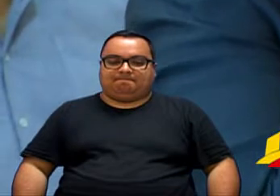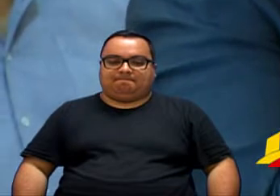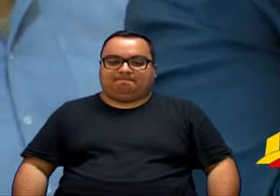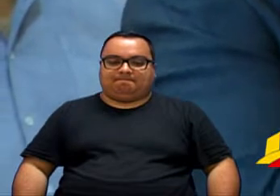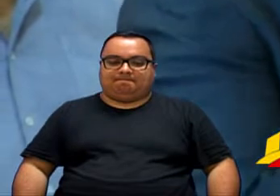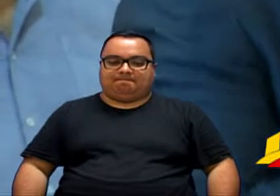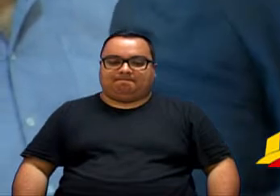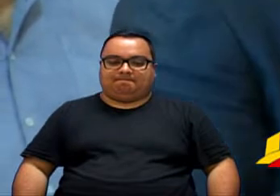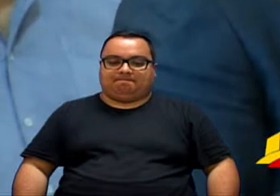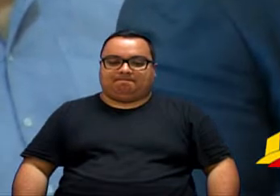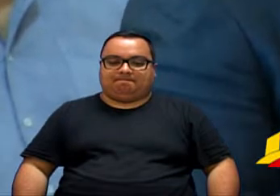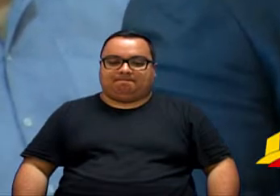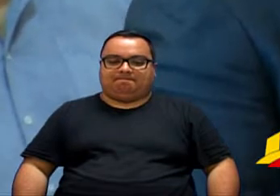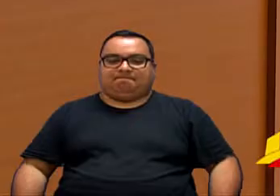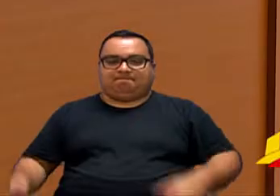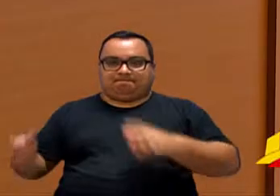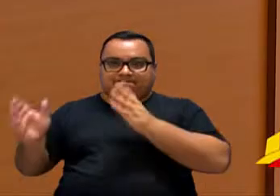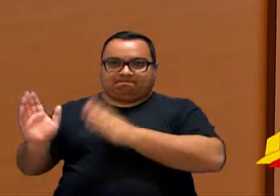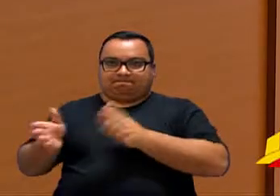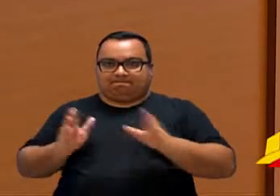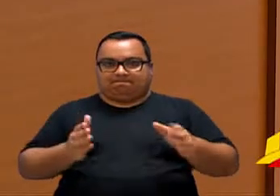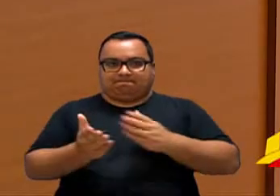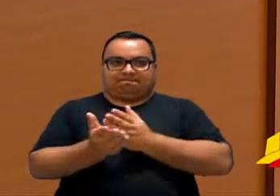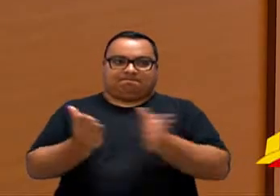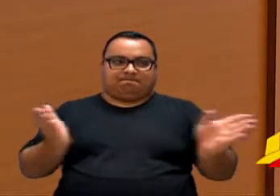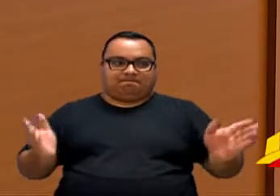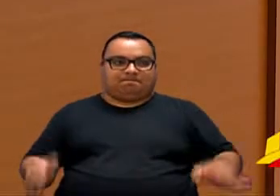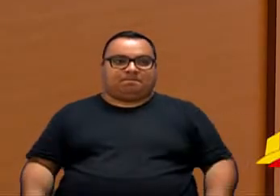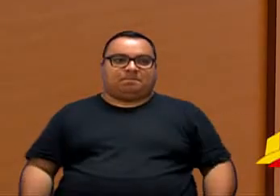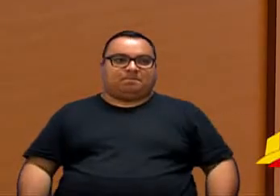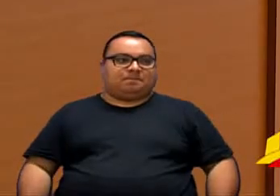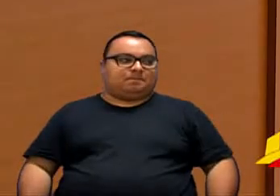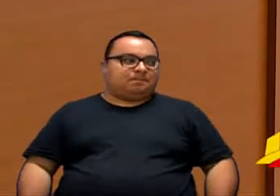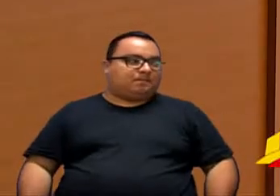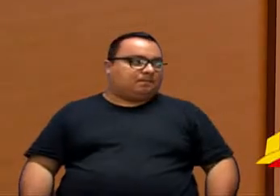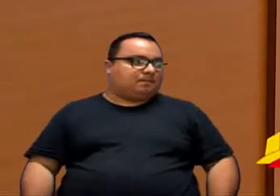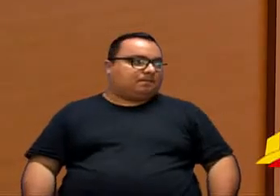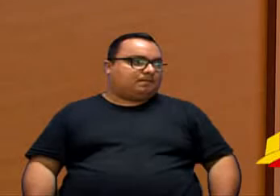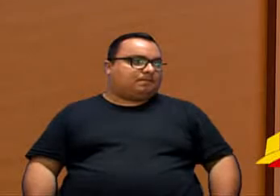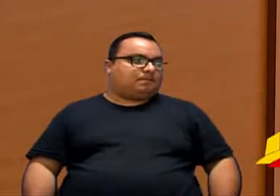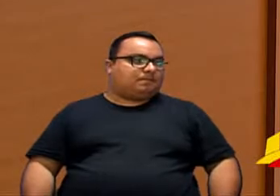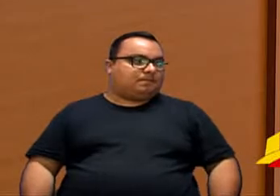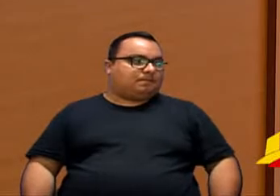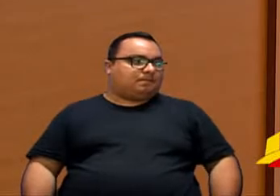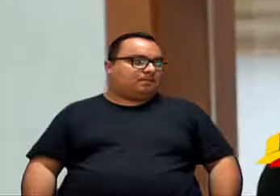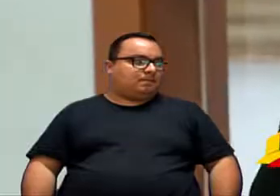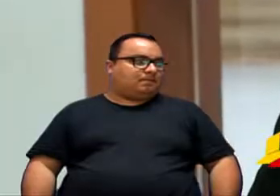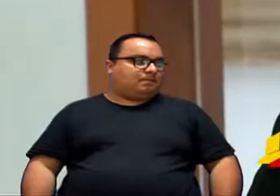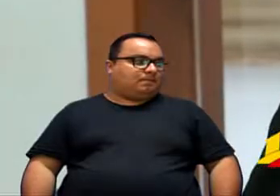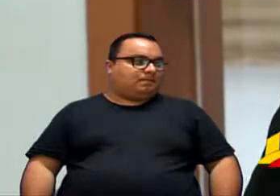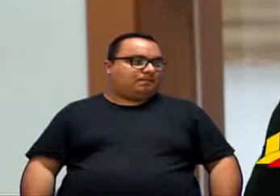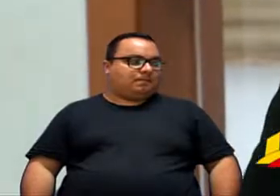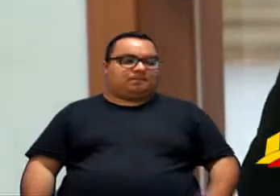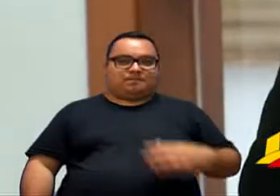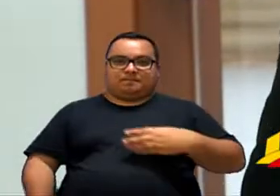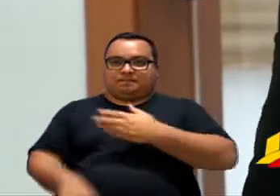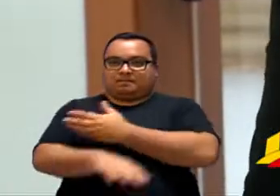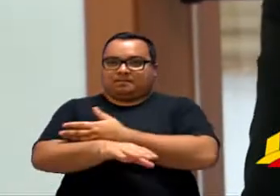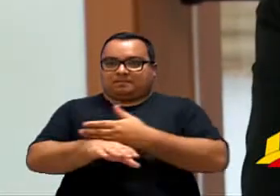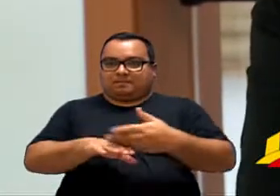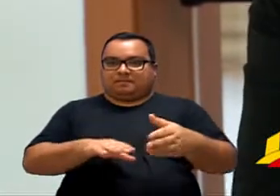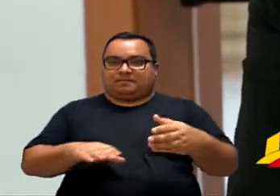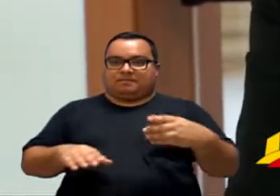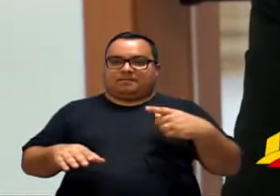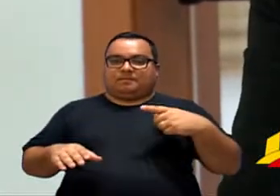Presidente a gente já tá saindo da discussão aqui Vereador por favor vossa excelência tem um hábito aqui dizer que a tua